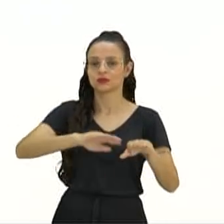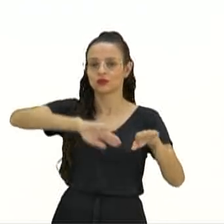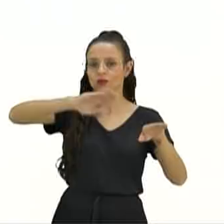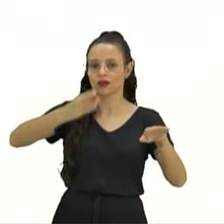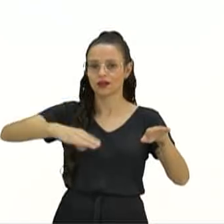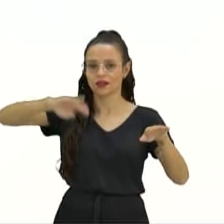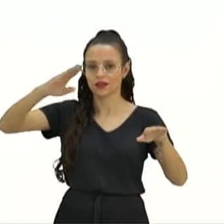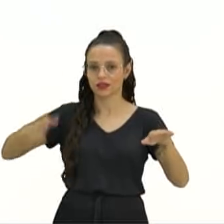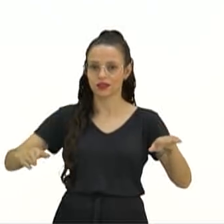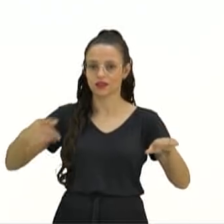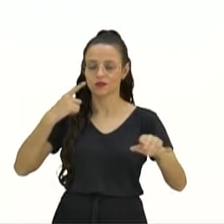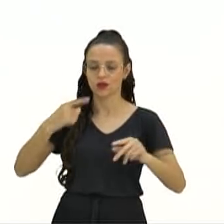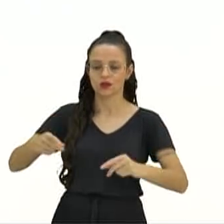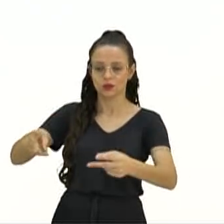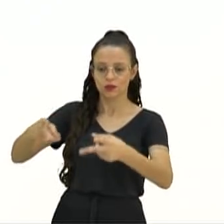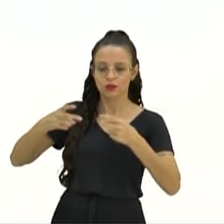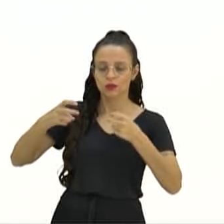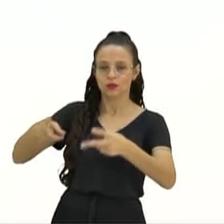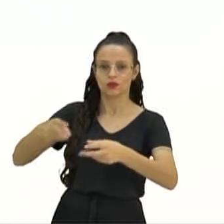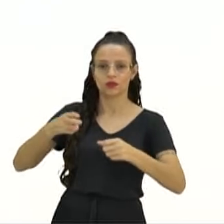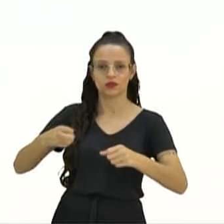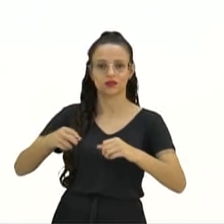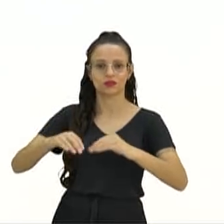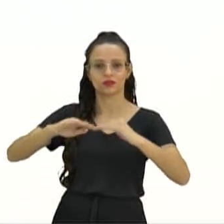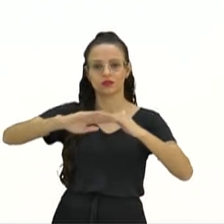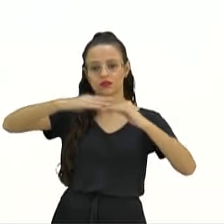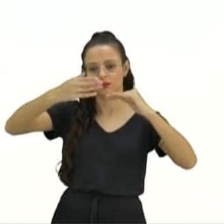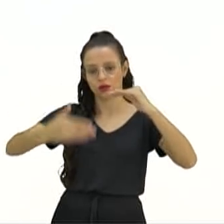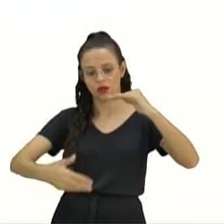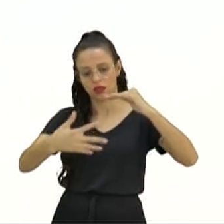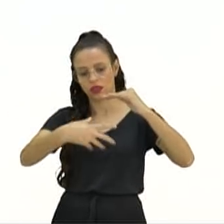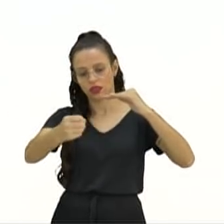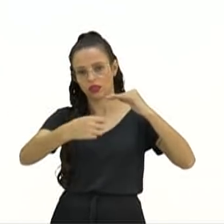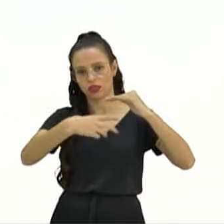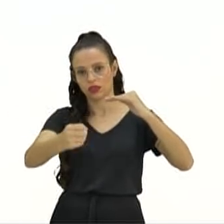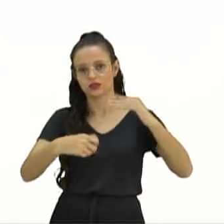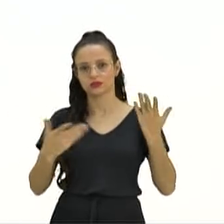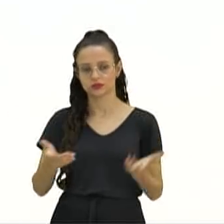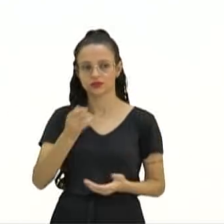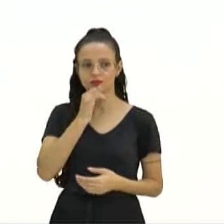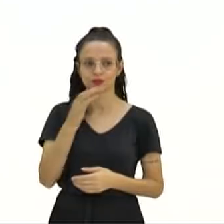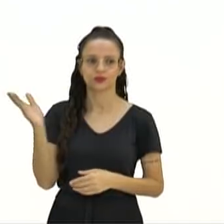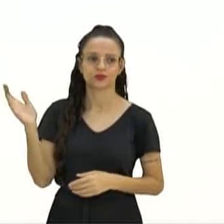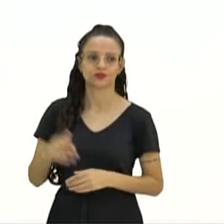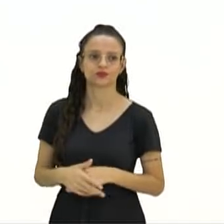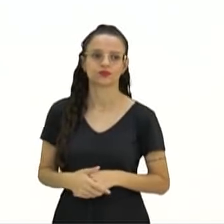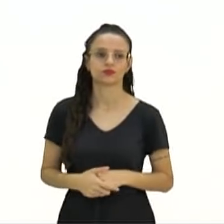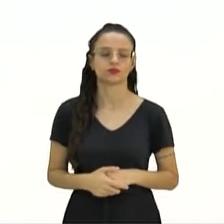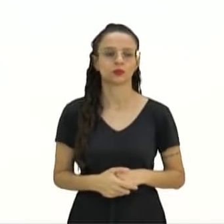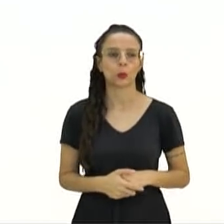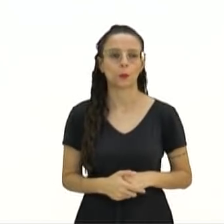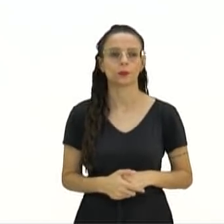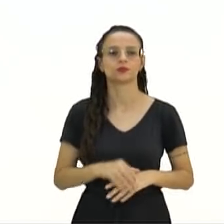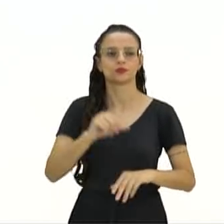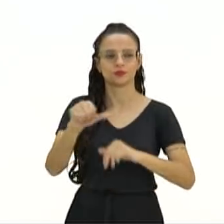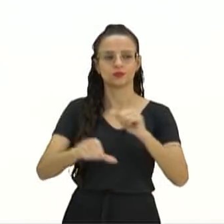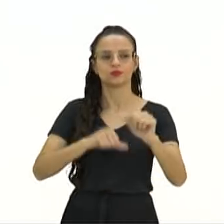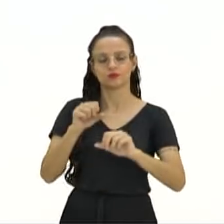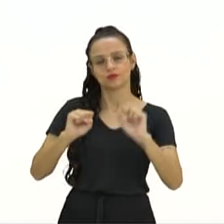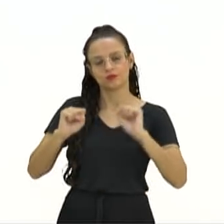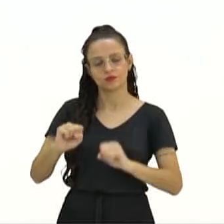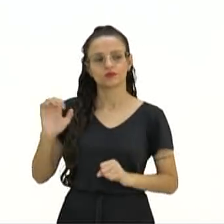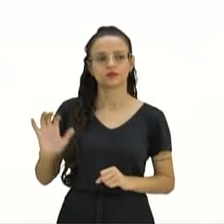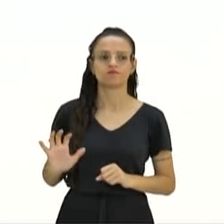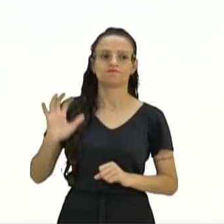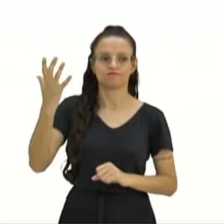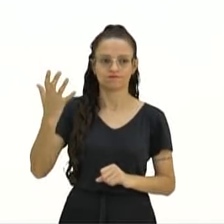estou retirando o material, estou desmanchando um morro ali, por exemplo, certo? Então são modificações que podem